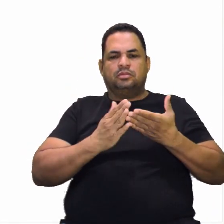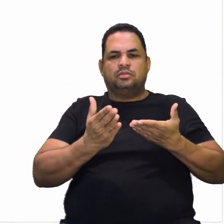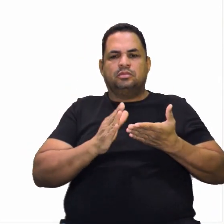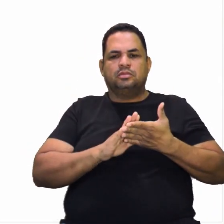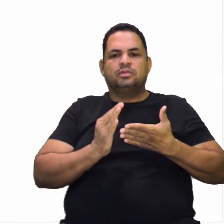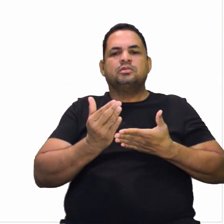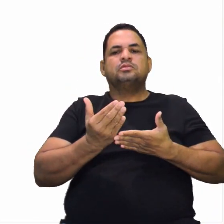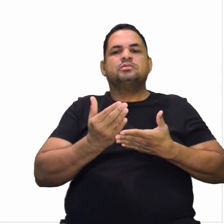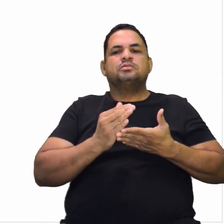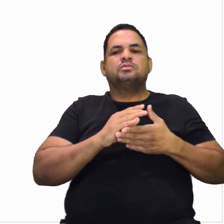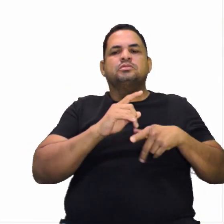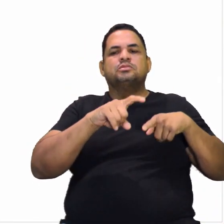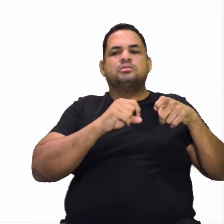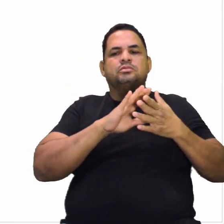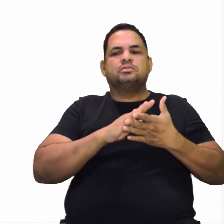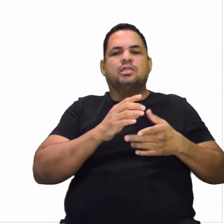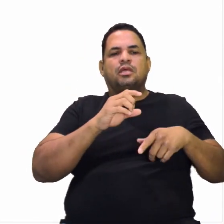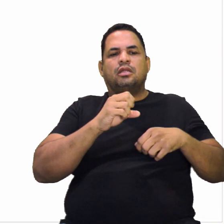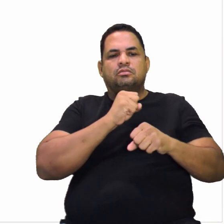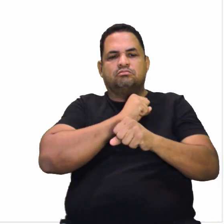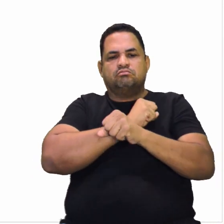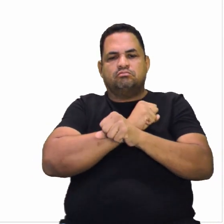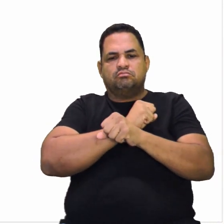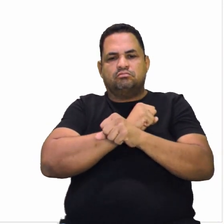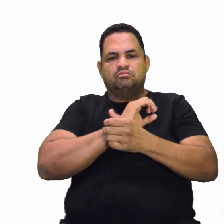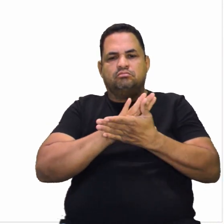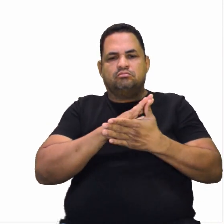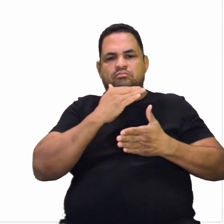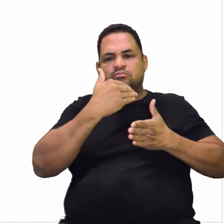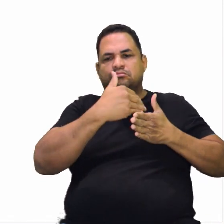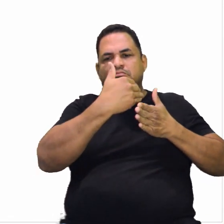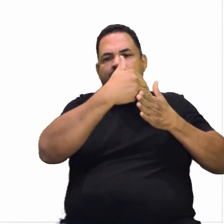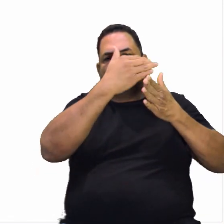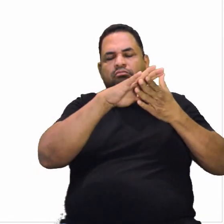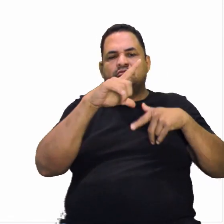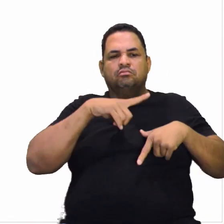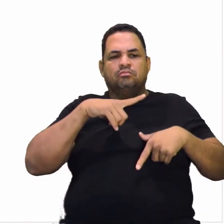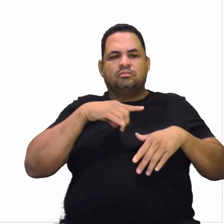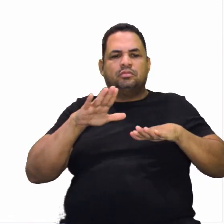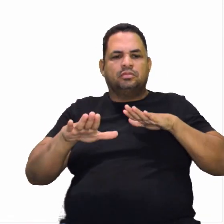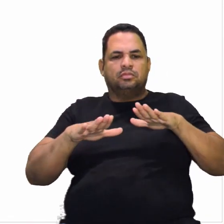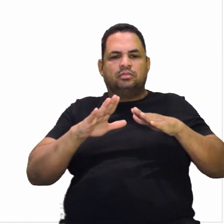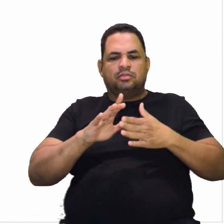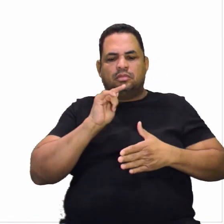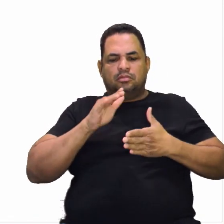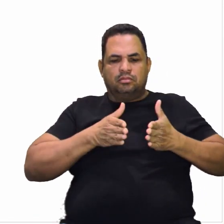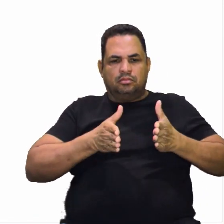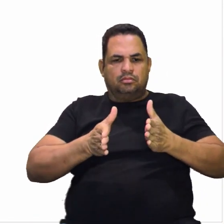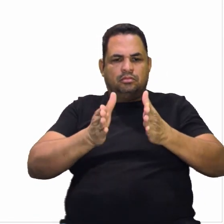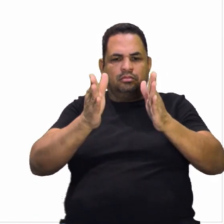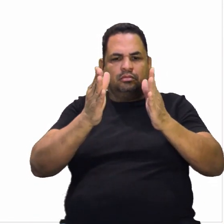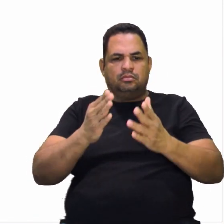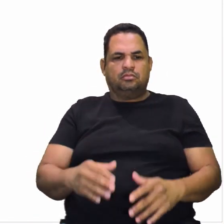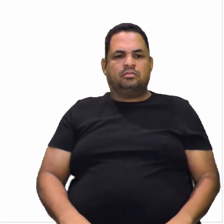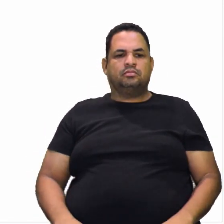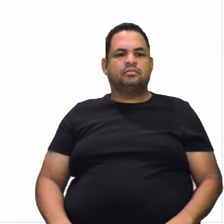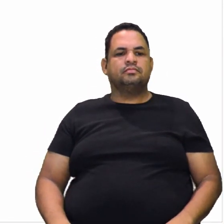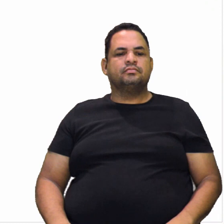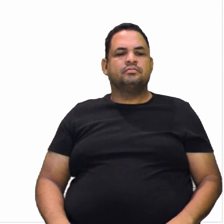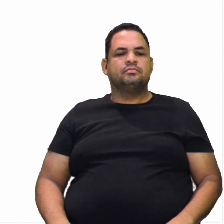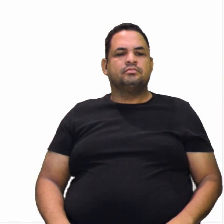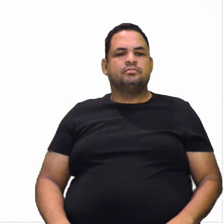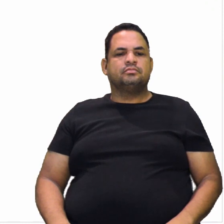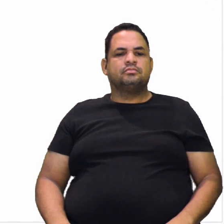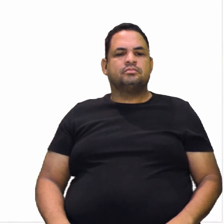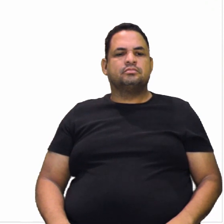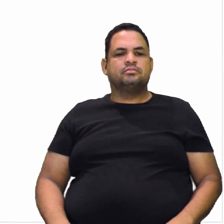grandes obras e profundamente dependente das águas de um grande rio.